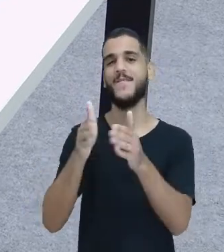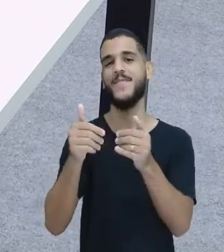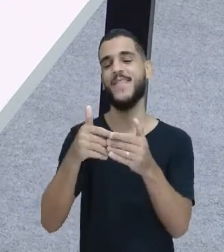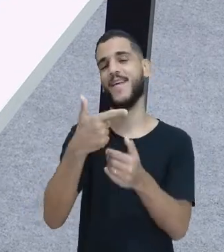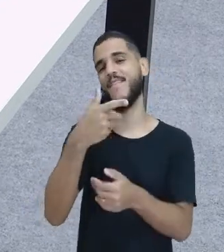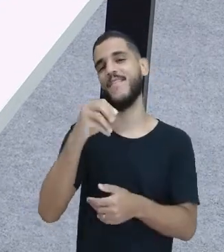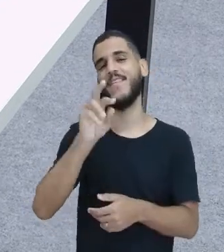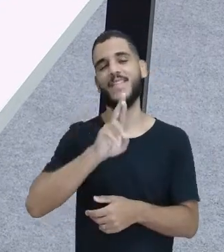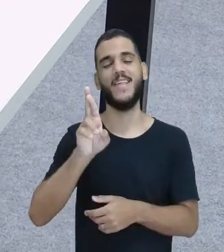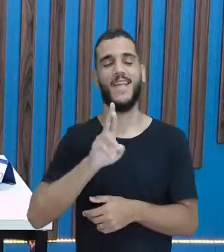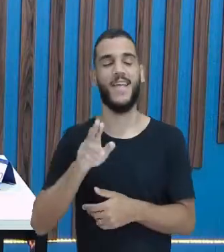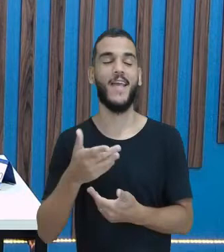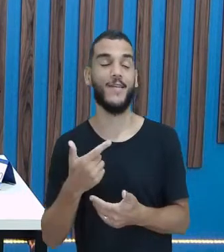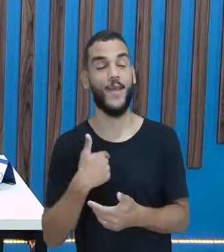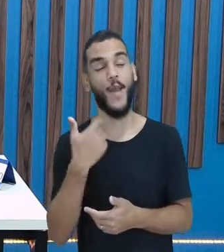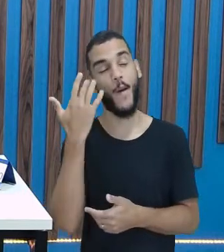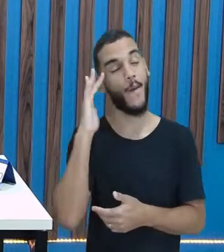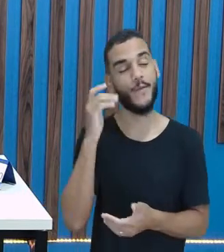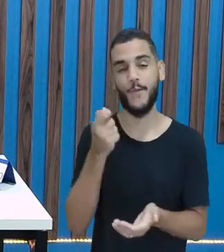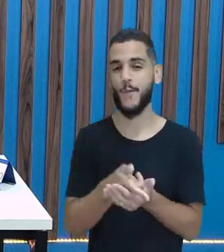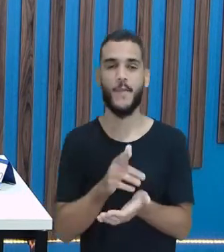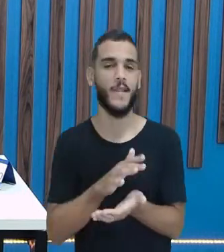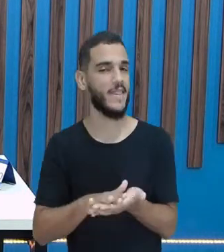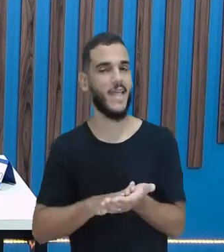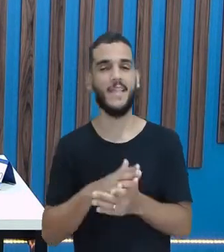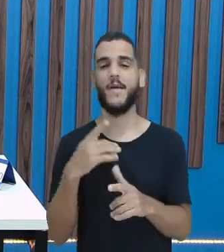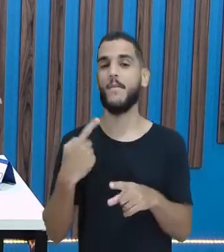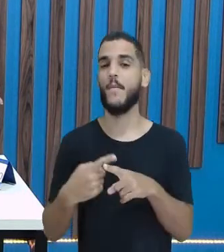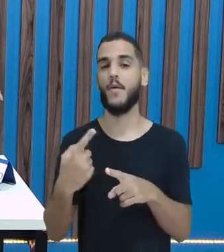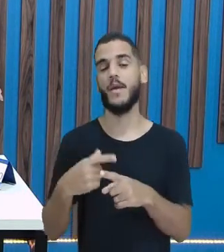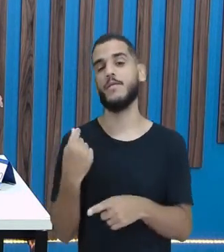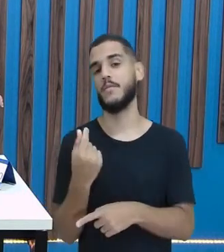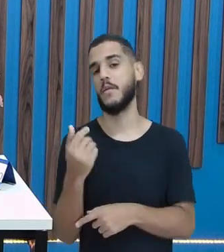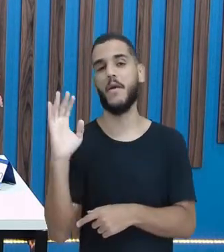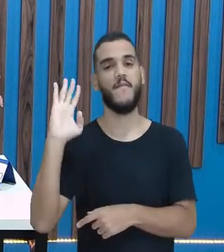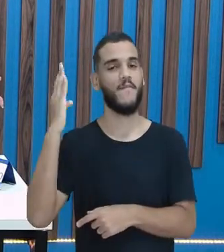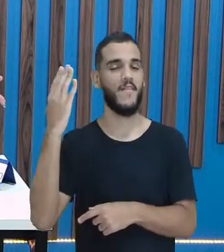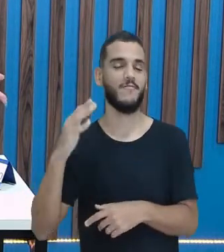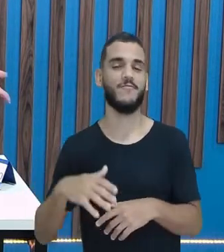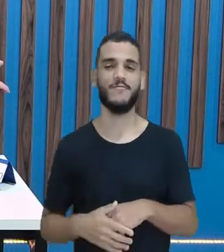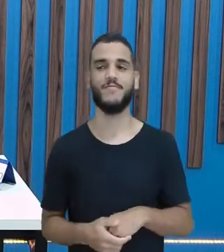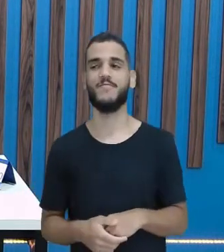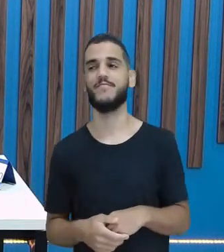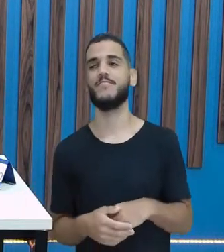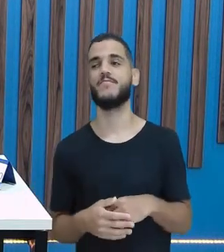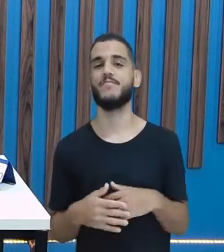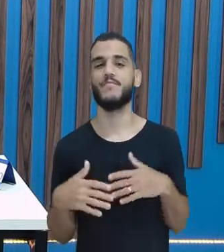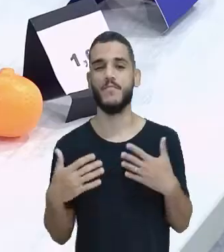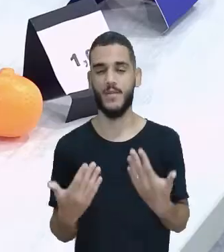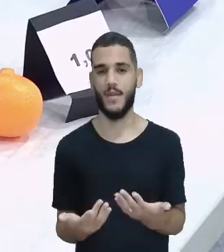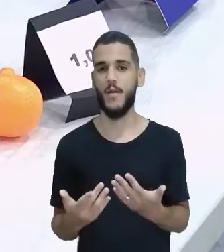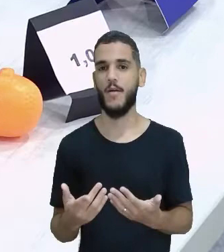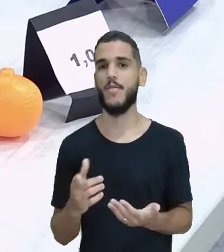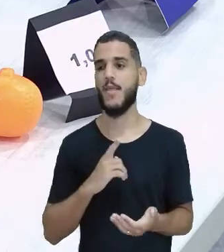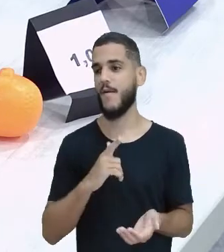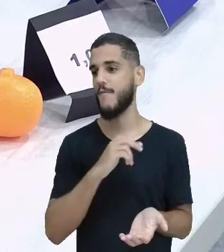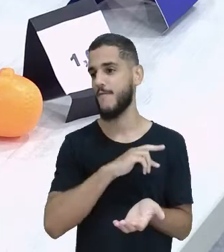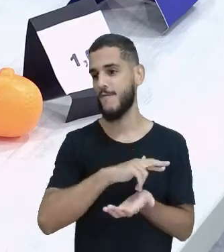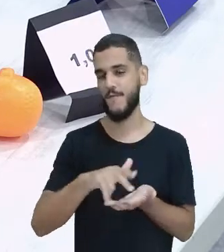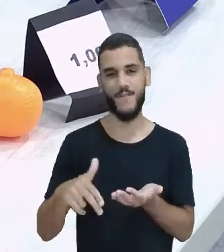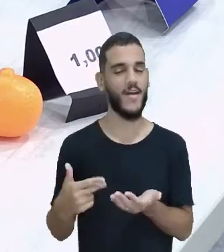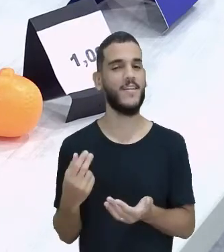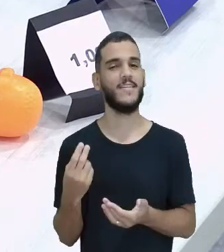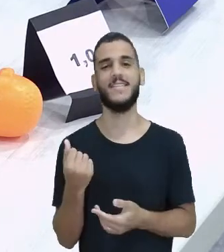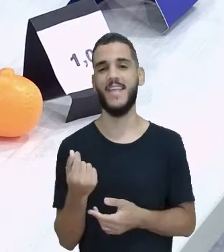se ele vai conseguir comprar alguma coisa, porque esse dinheiro, ele não é de verdade, né? Eu tô aqui cheia de dinheiro,